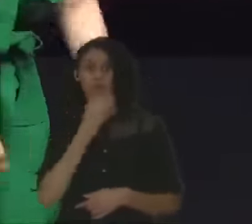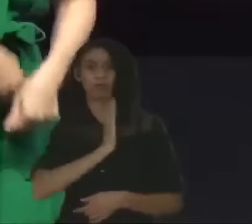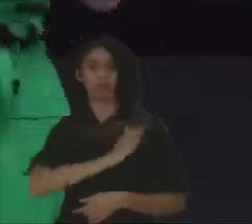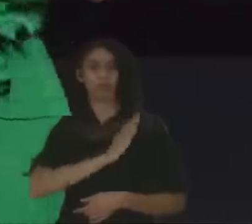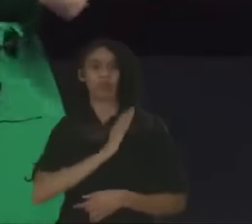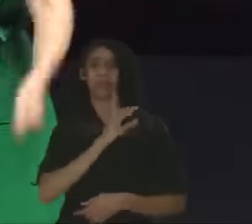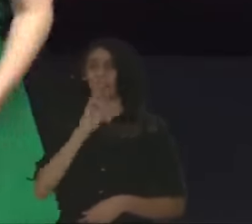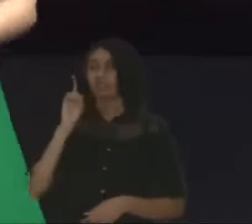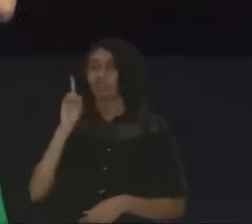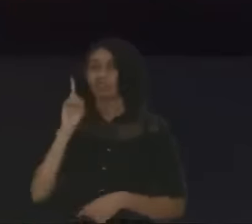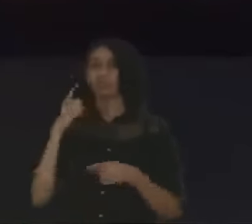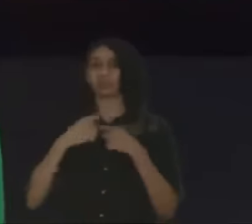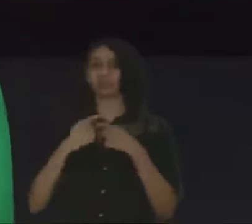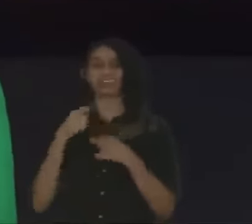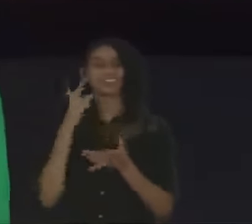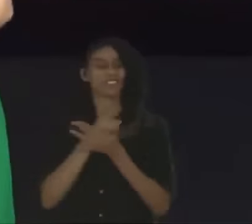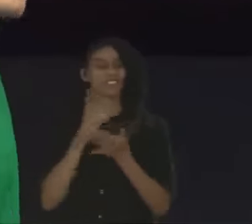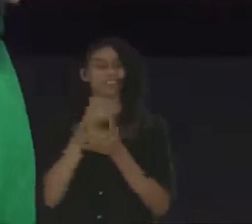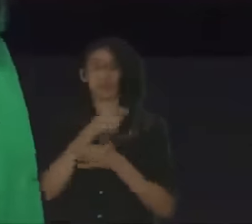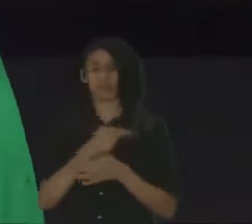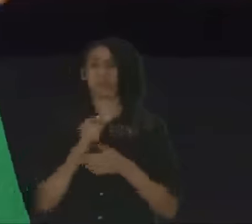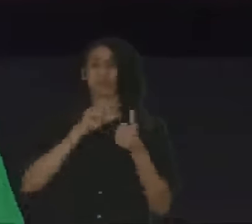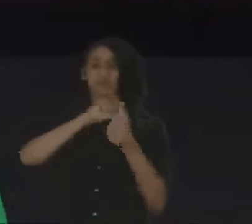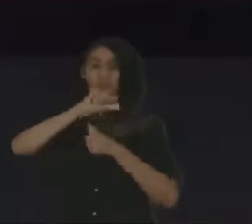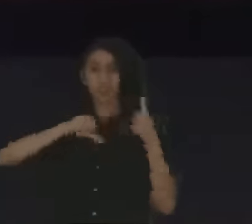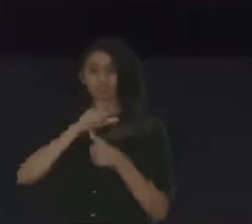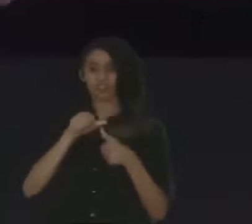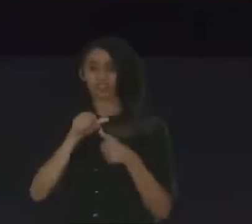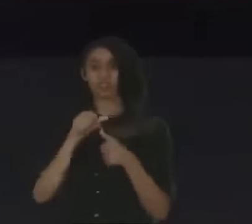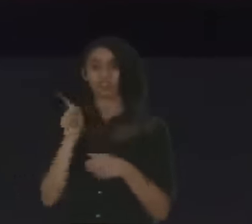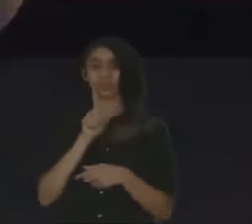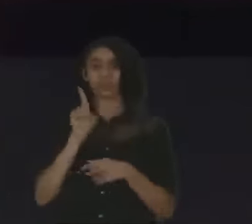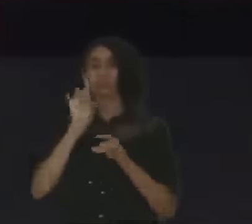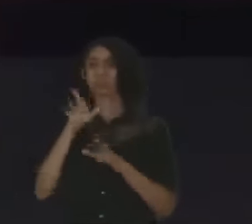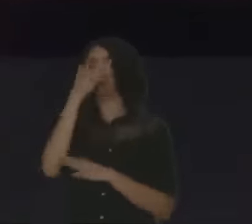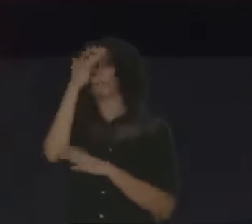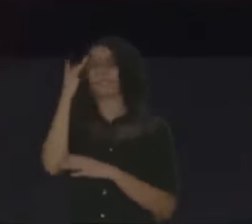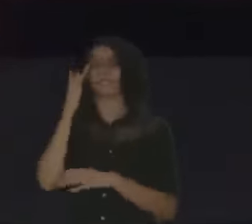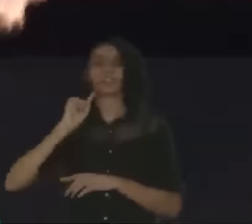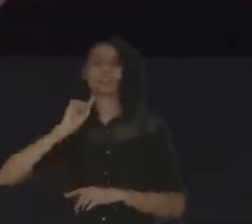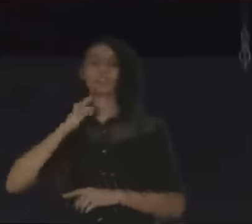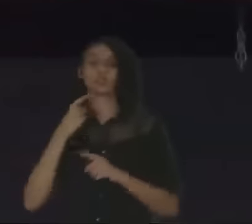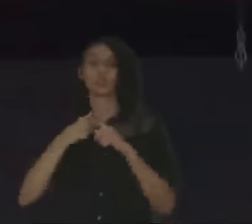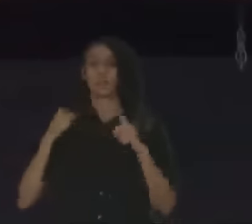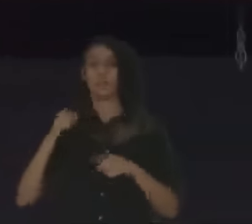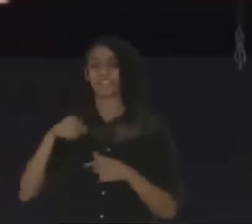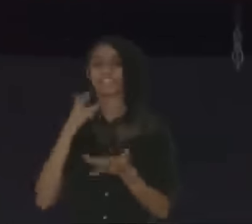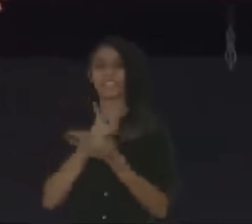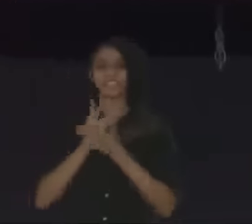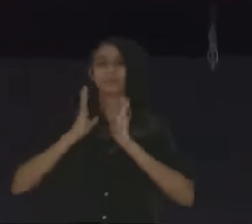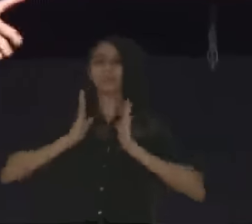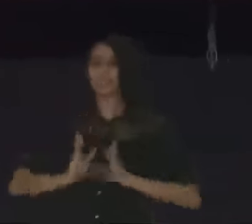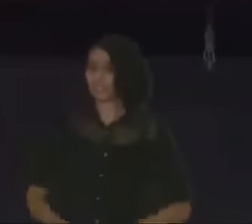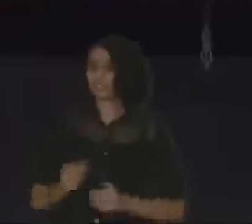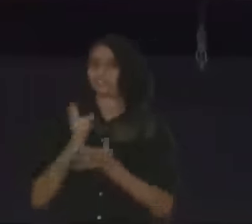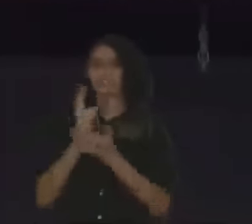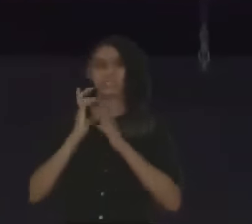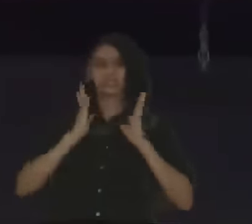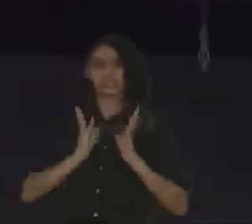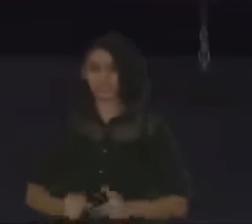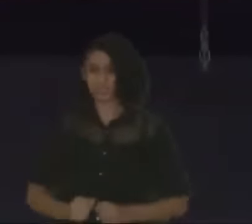se sujar é sempre se lavar sempre se lavar sempre se quebrantar sempre se arrepender essa tem que ser o nosso estilo